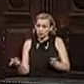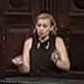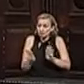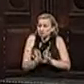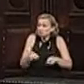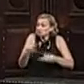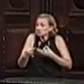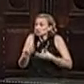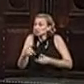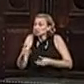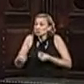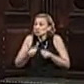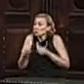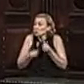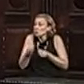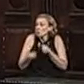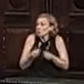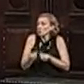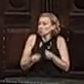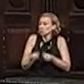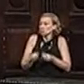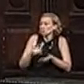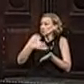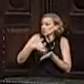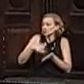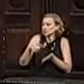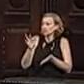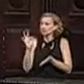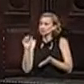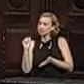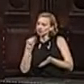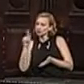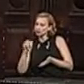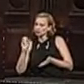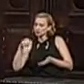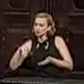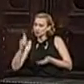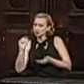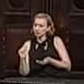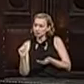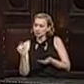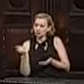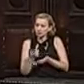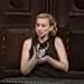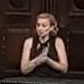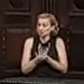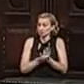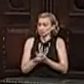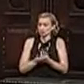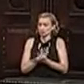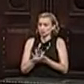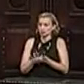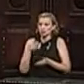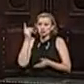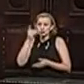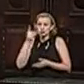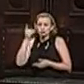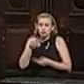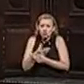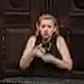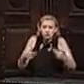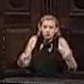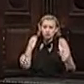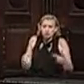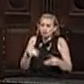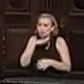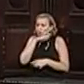posicionamento por parte da Secretaria de Fazenda com relação a esse tema. Senhoras e senhores deputados, coisas absurdas